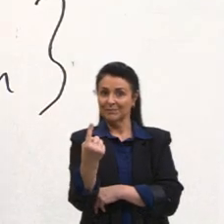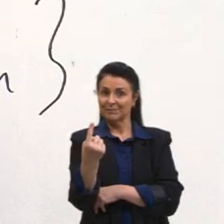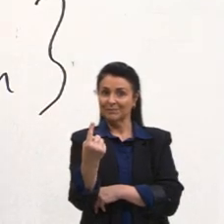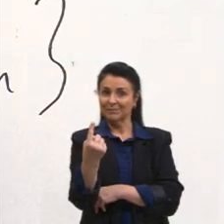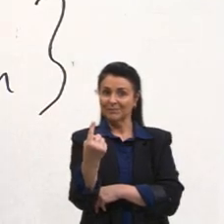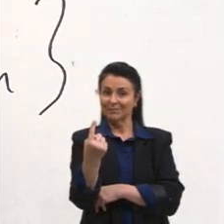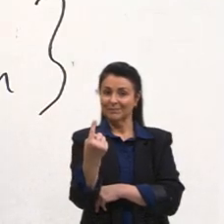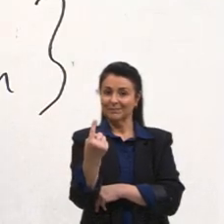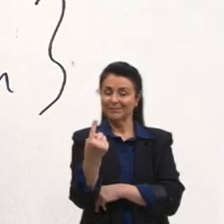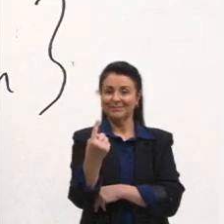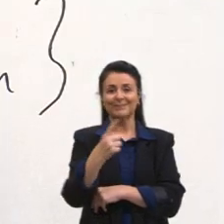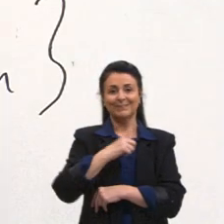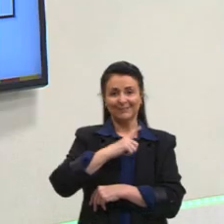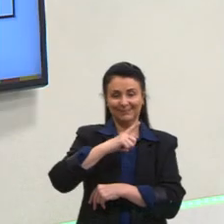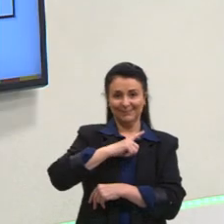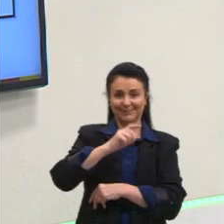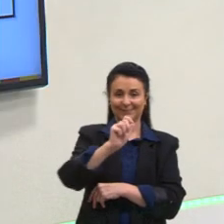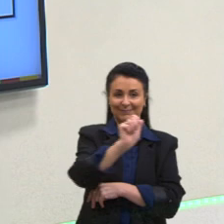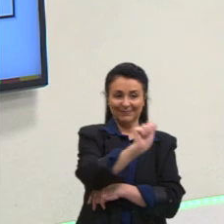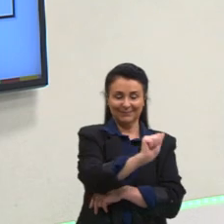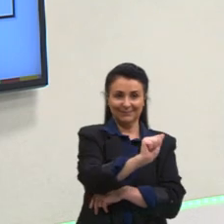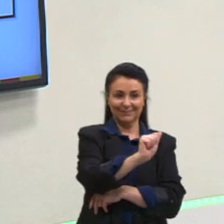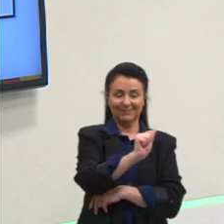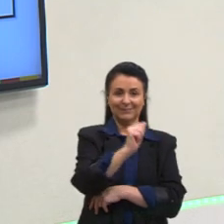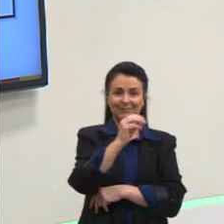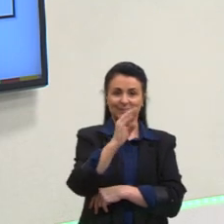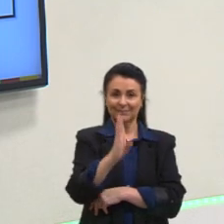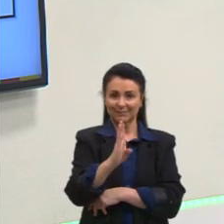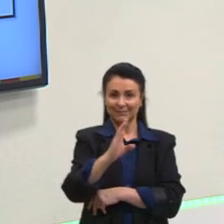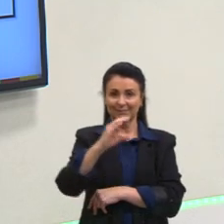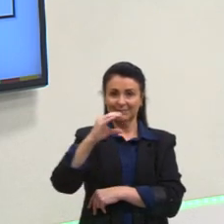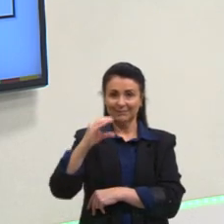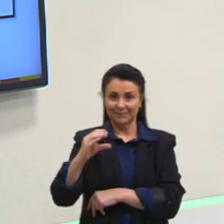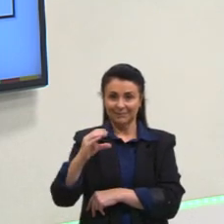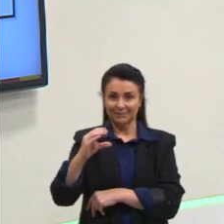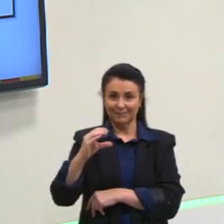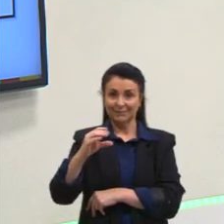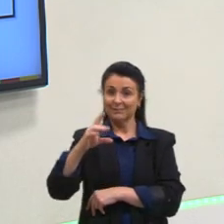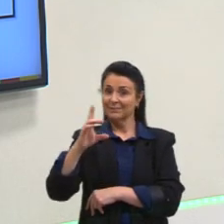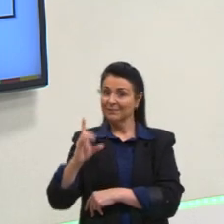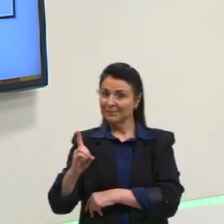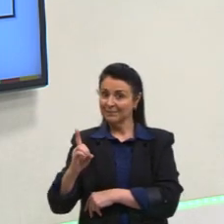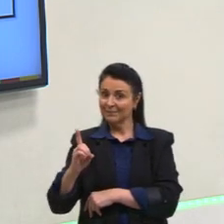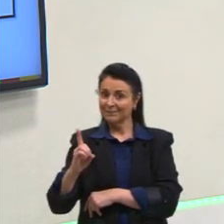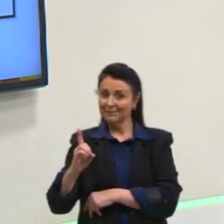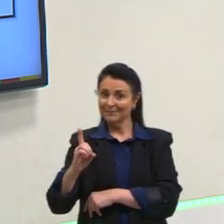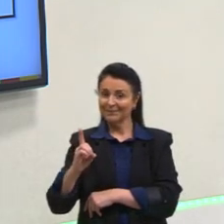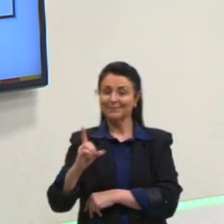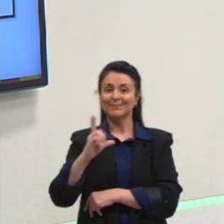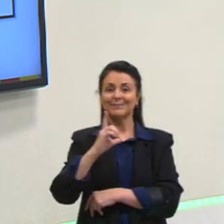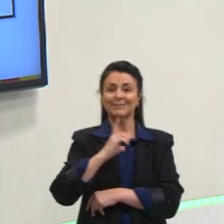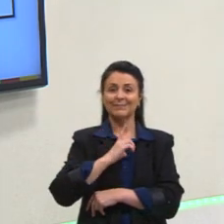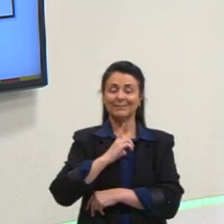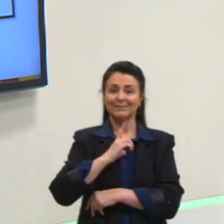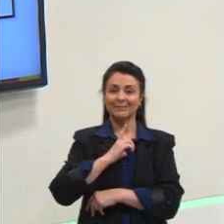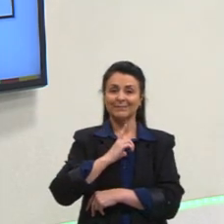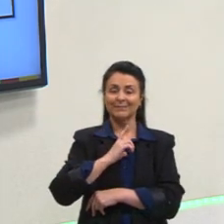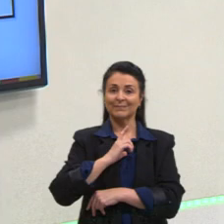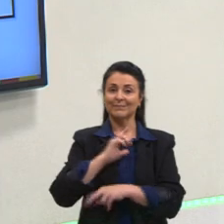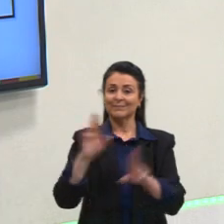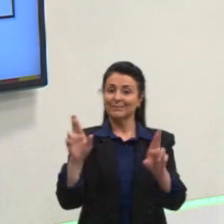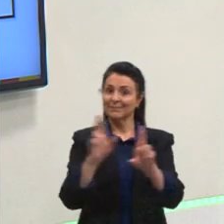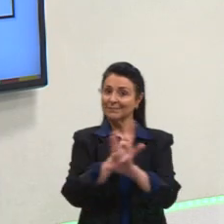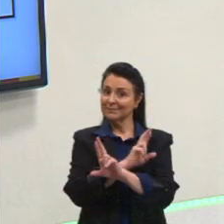bom então aqui eu tenho a b b c e d eu tenho aqui as